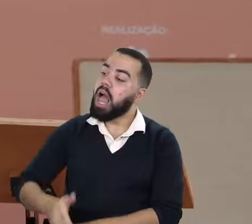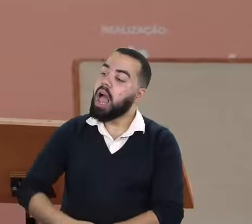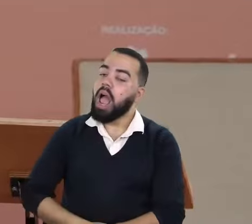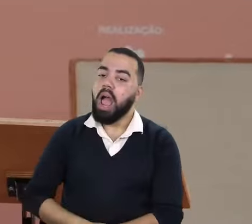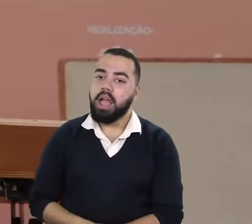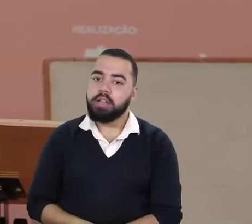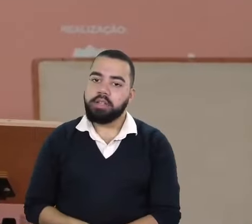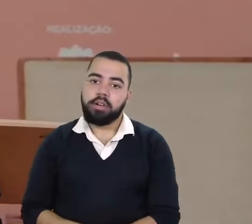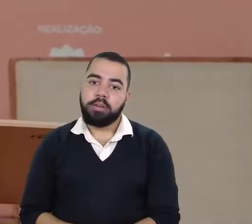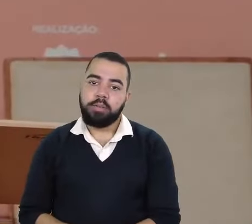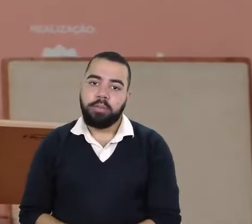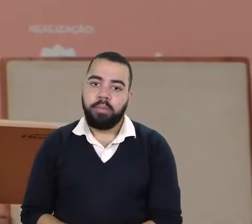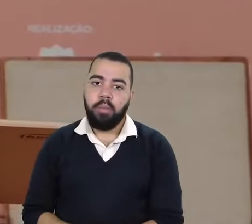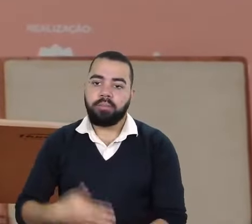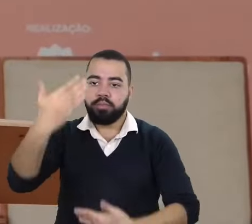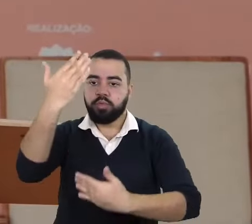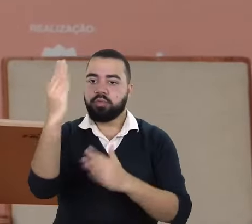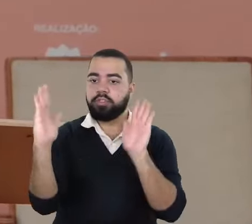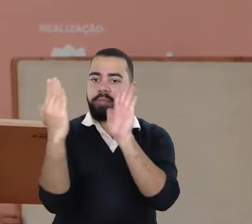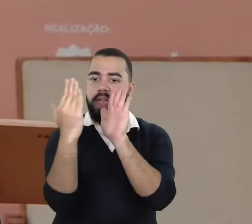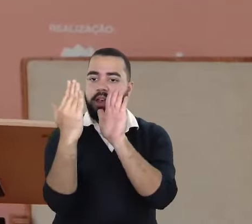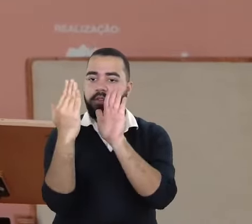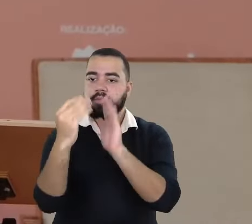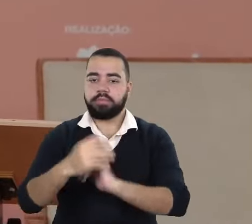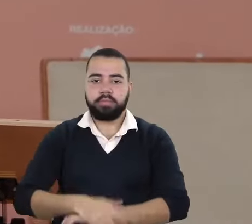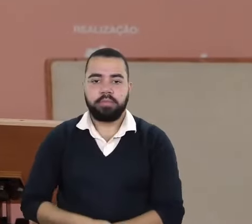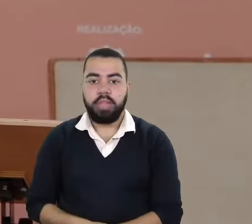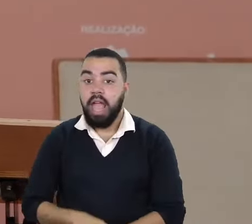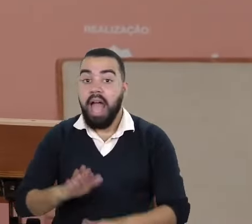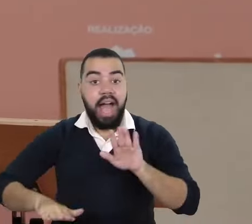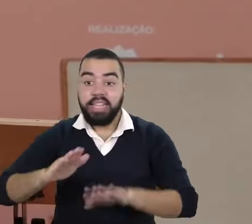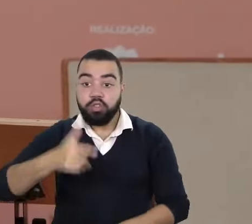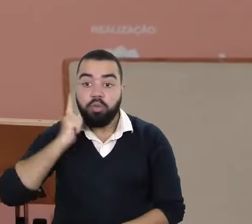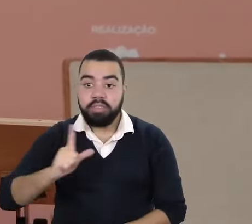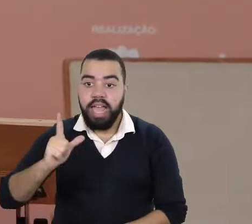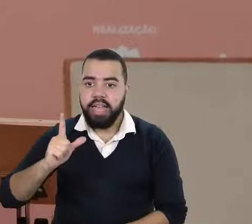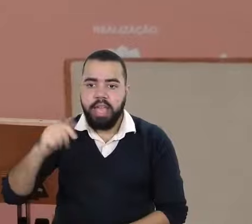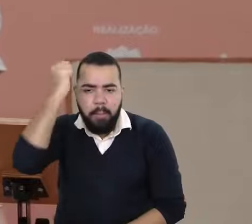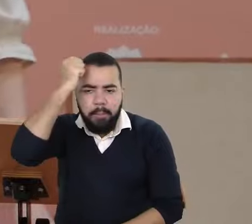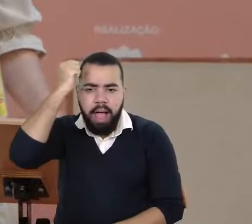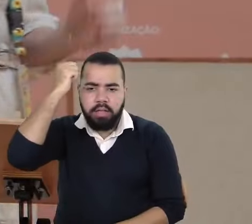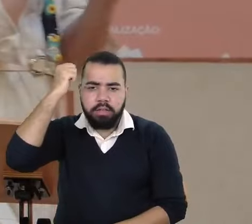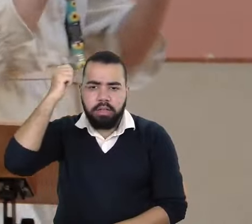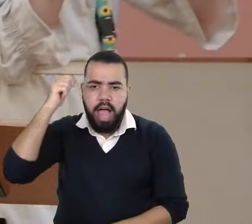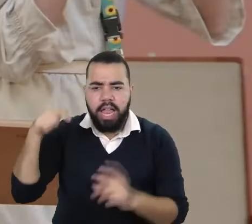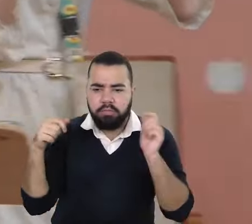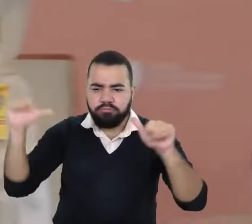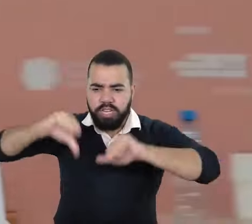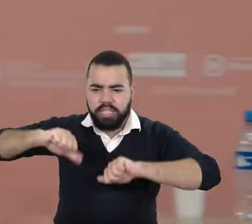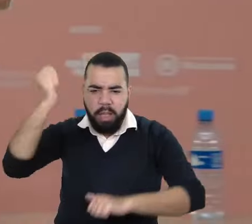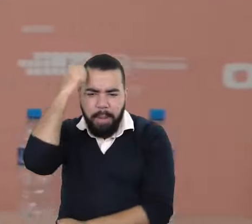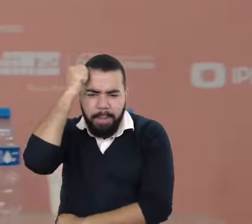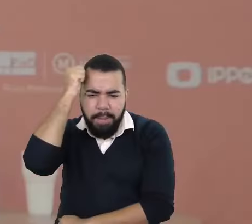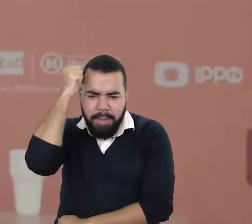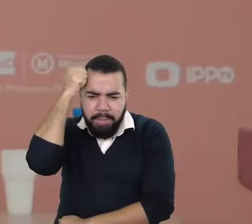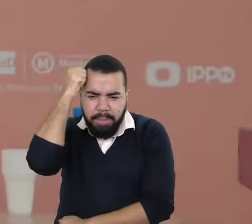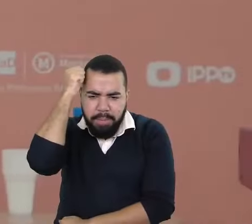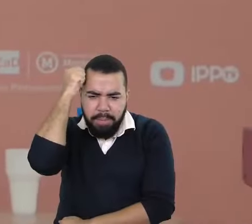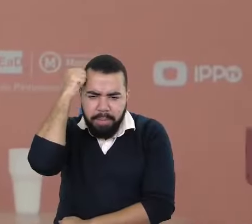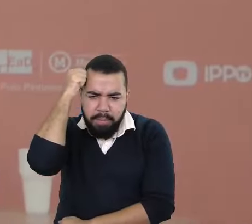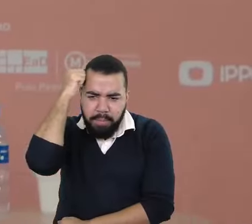Converse com você mesmo, olha no espelho. Gente, vocês não estão entendendo a situação, não. Tem hora que não dá, não. Entendeu? E daí eu comecei a ter essa situação. Meu